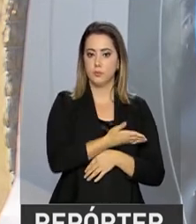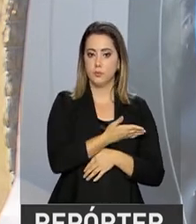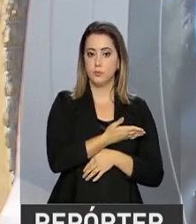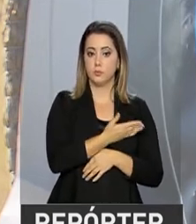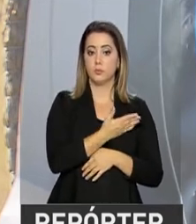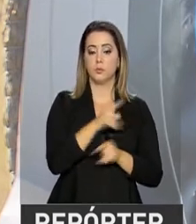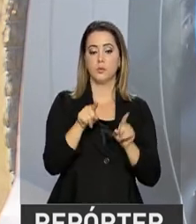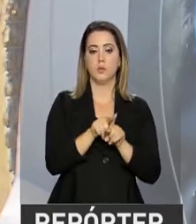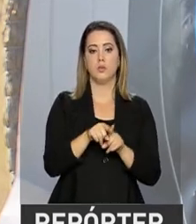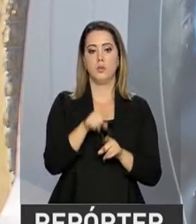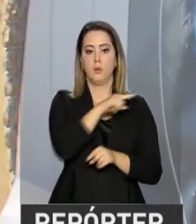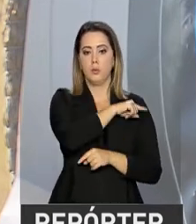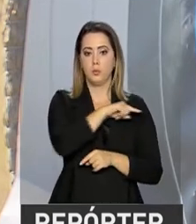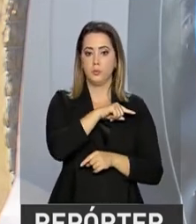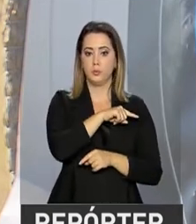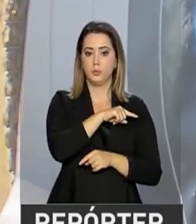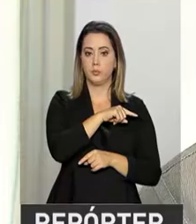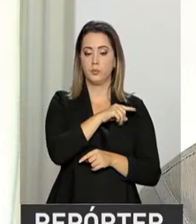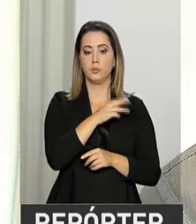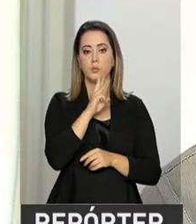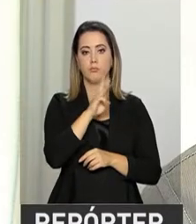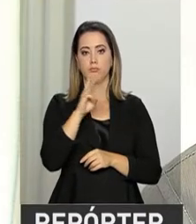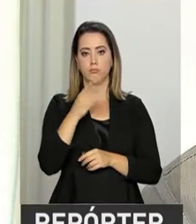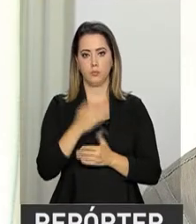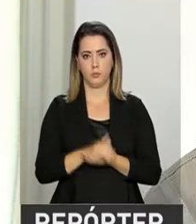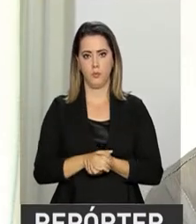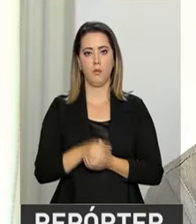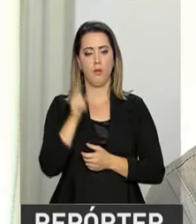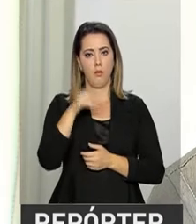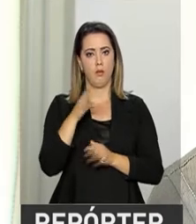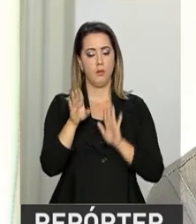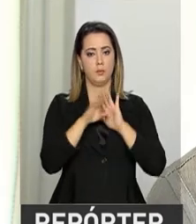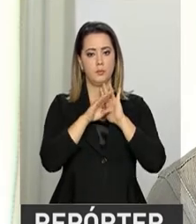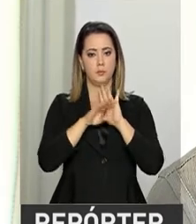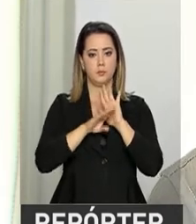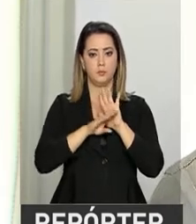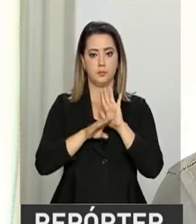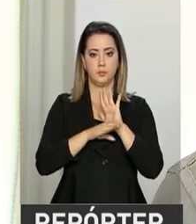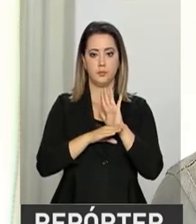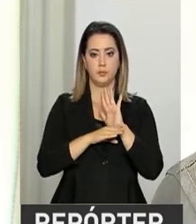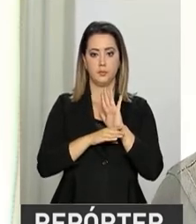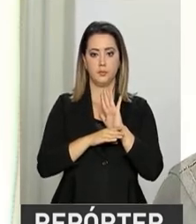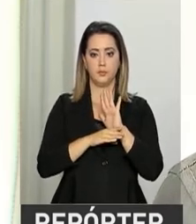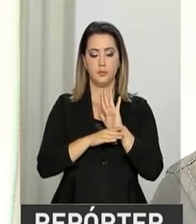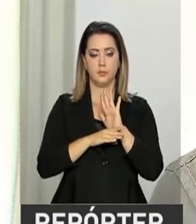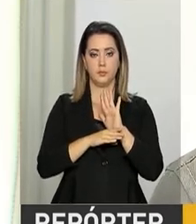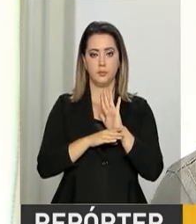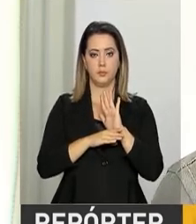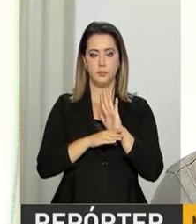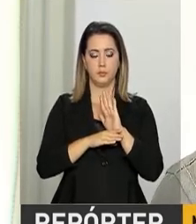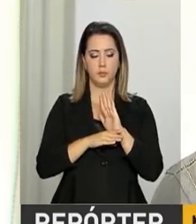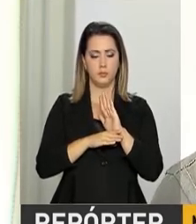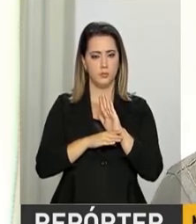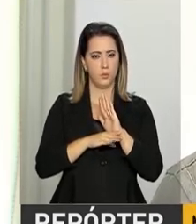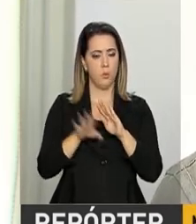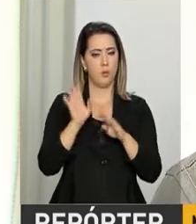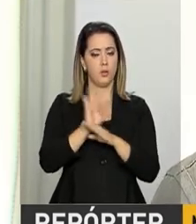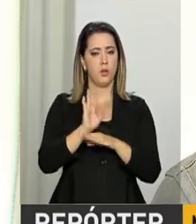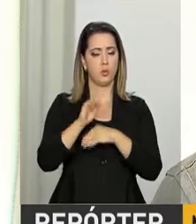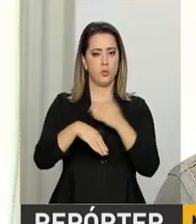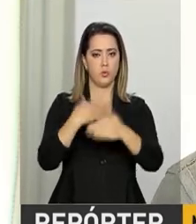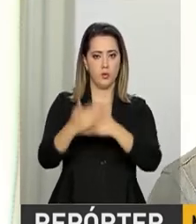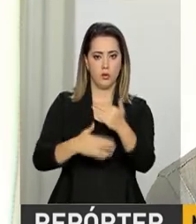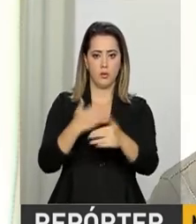no portal do ministério do esporte é um programa que vem é acompanhando eu acho a revolução